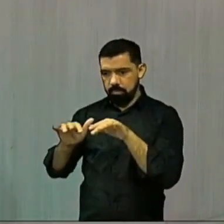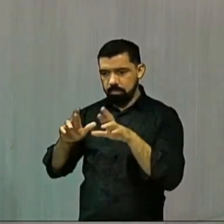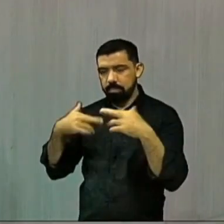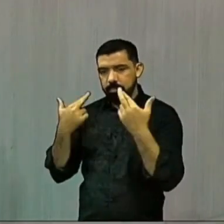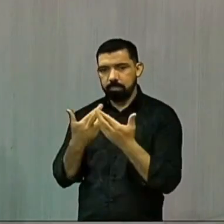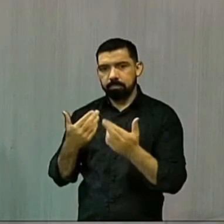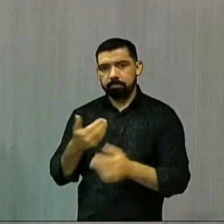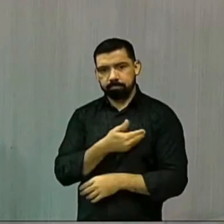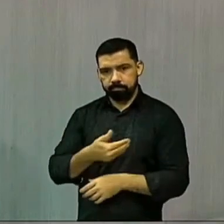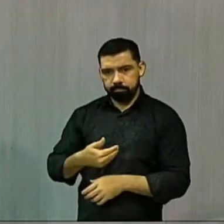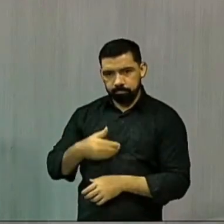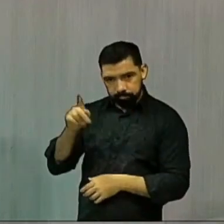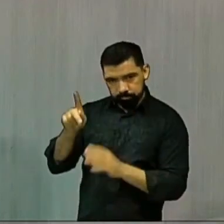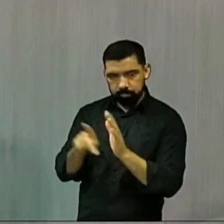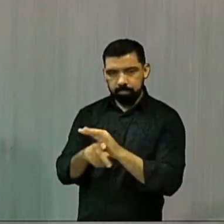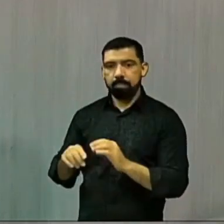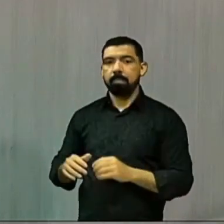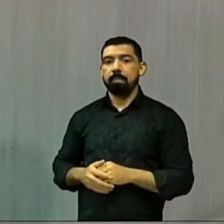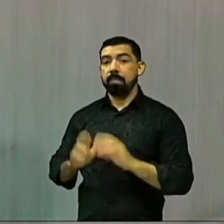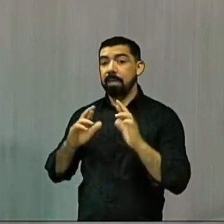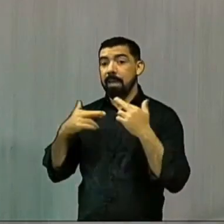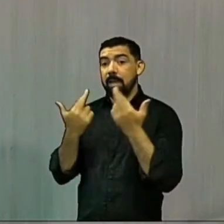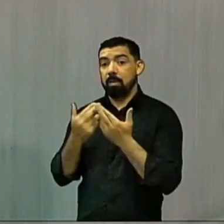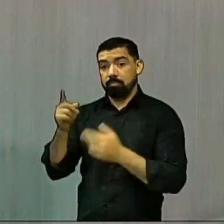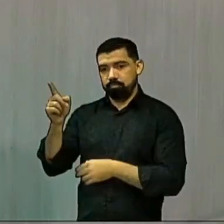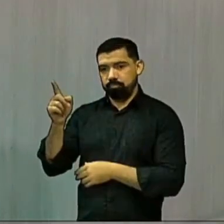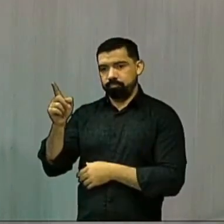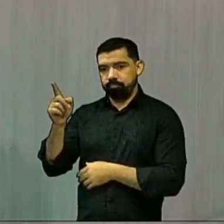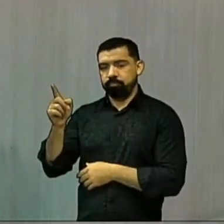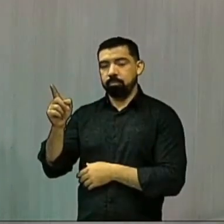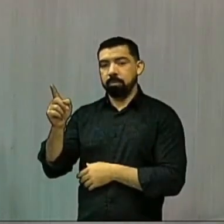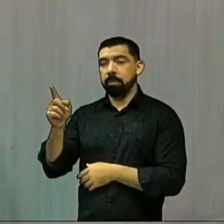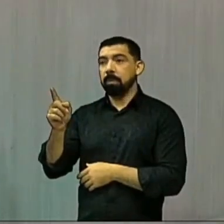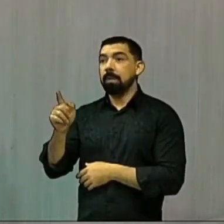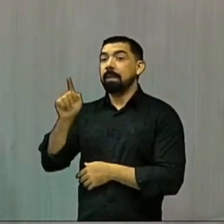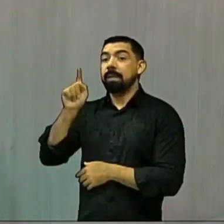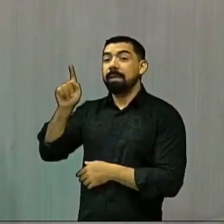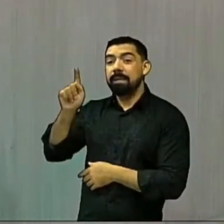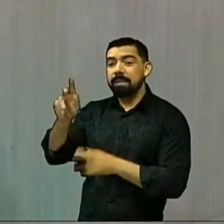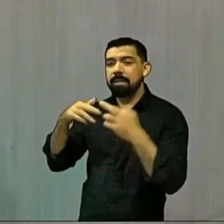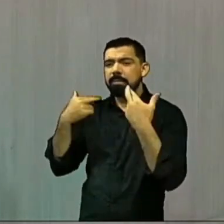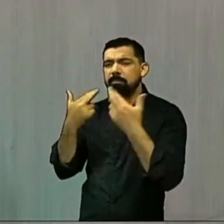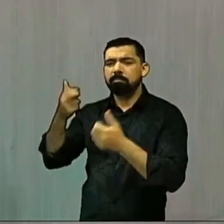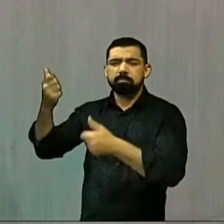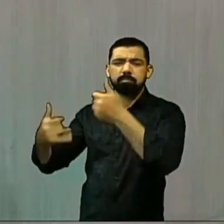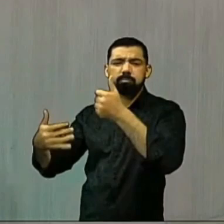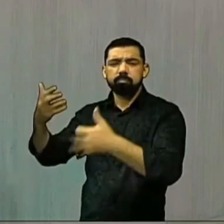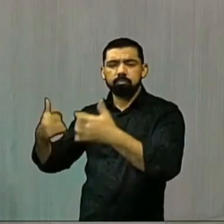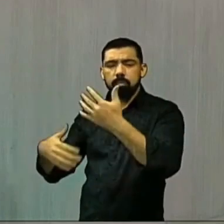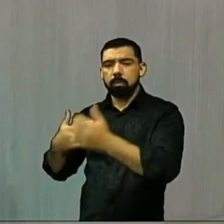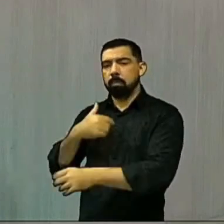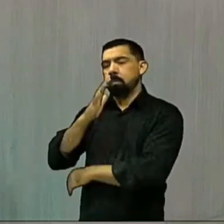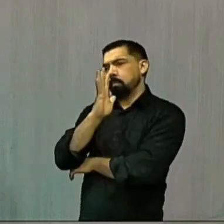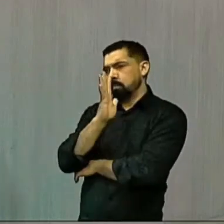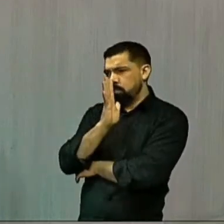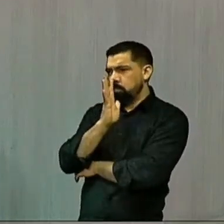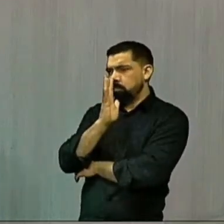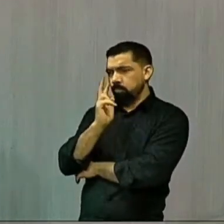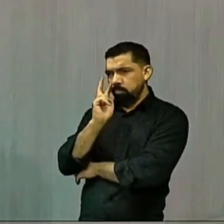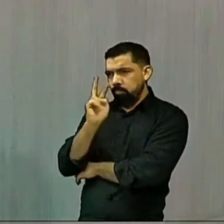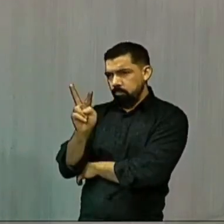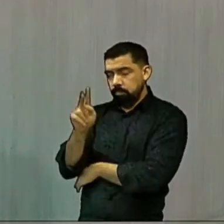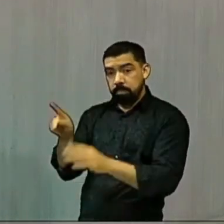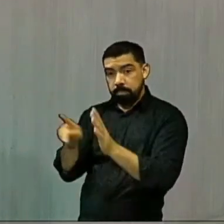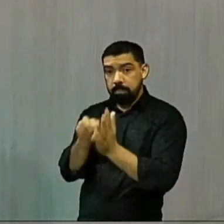uma reunião extraordinária que foi convocada. E lá, depois da exposição do